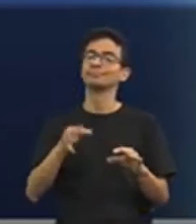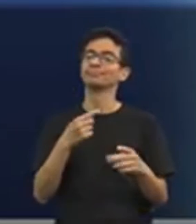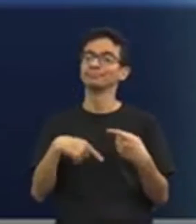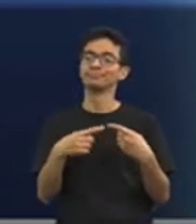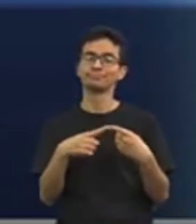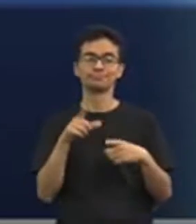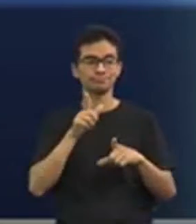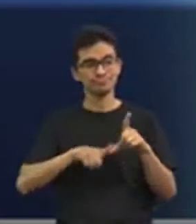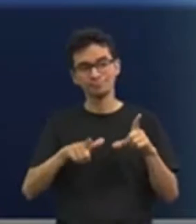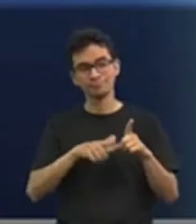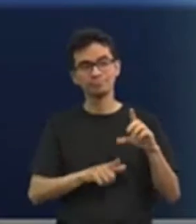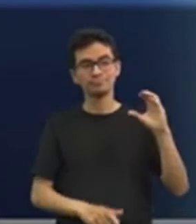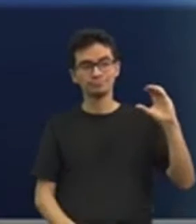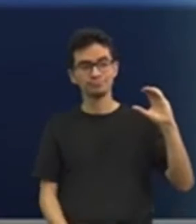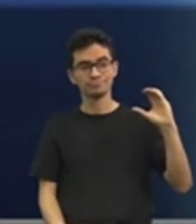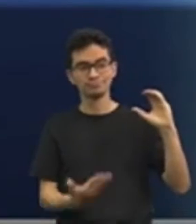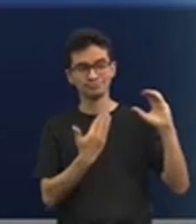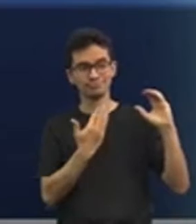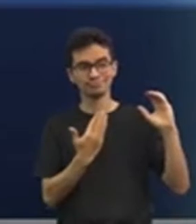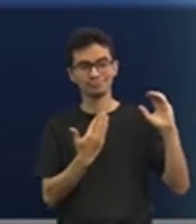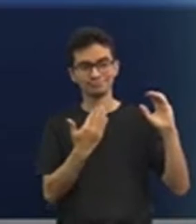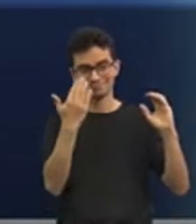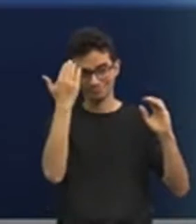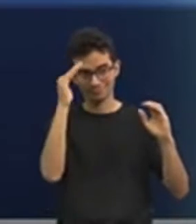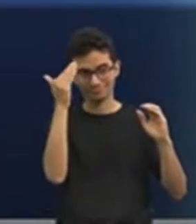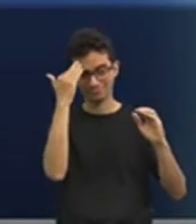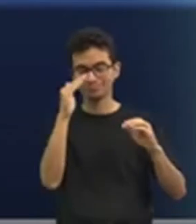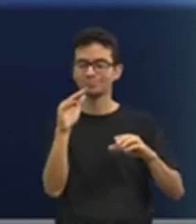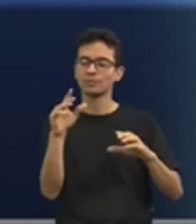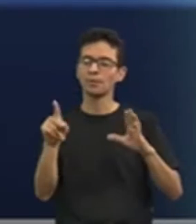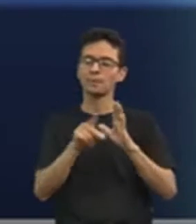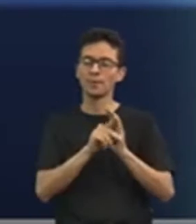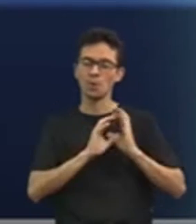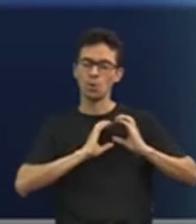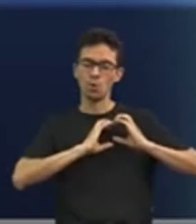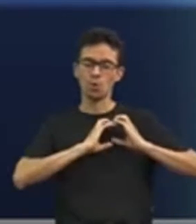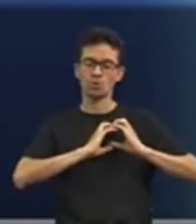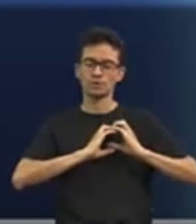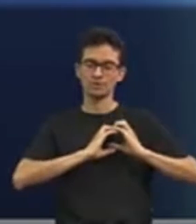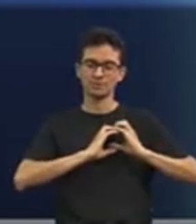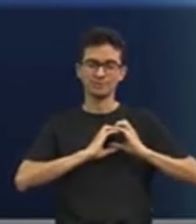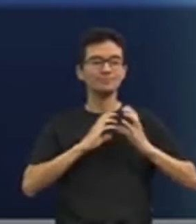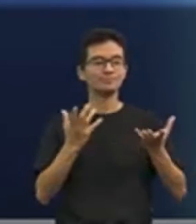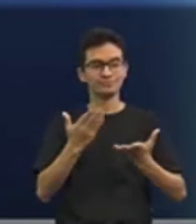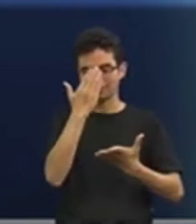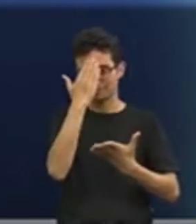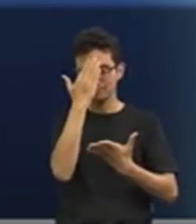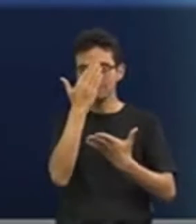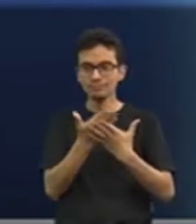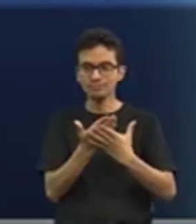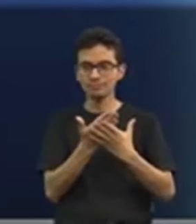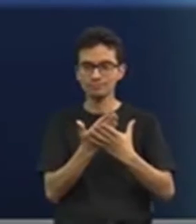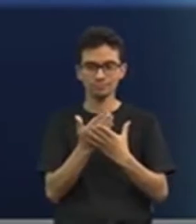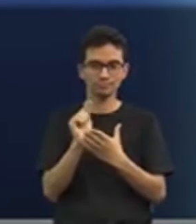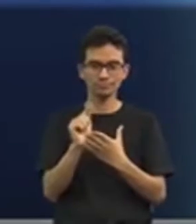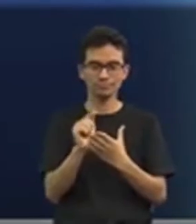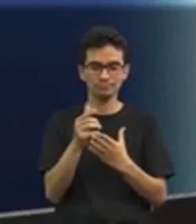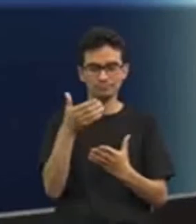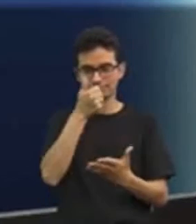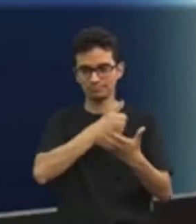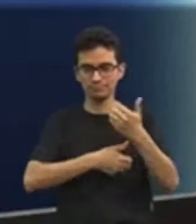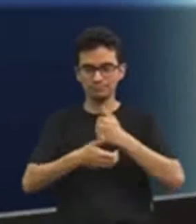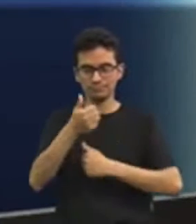vai ser a alternativa c de coração tá crença na salvação para os virtuosos